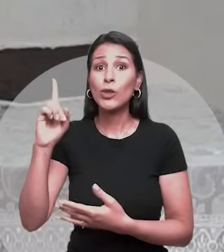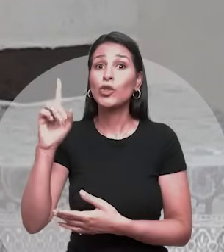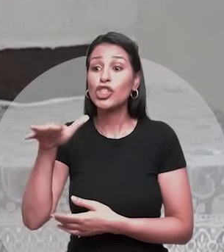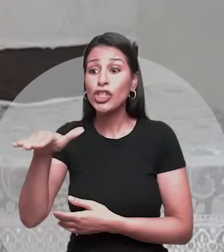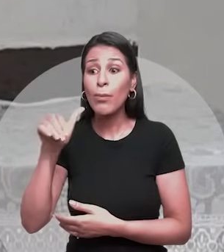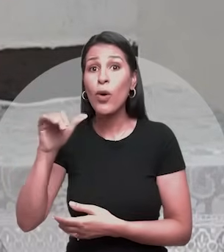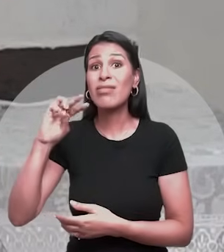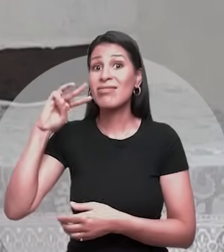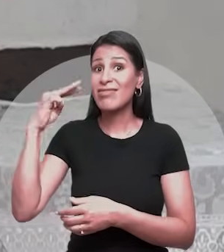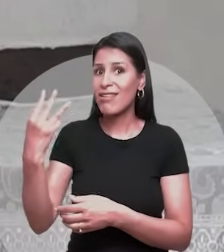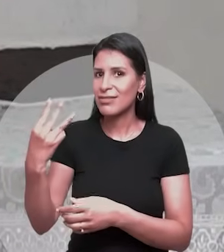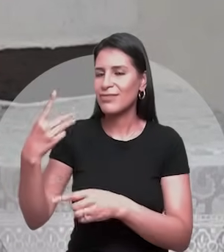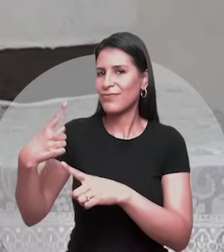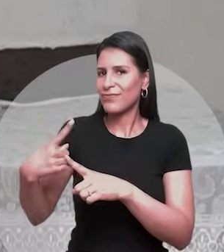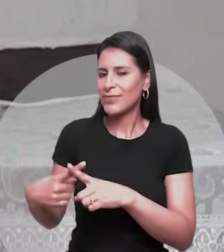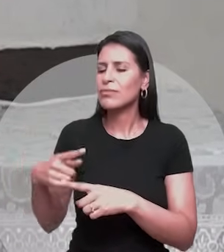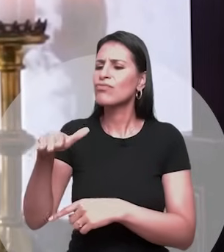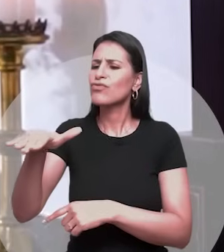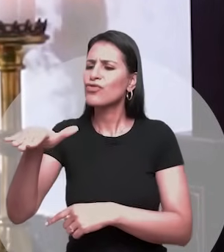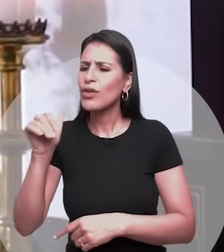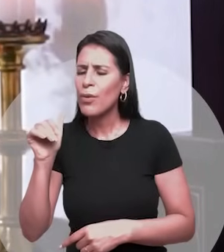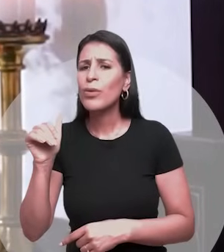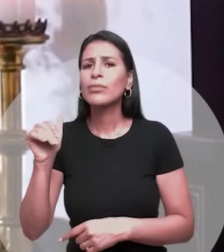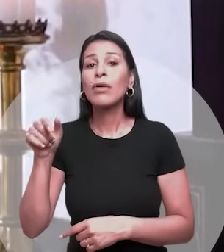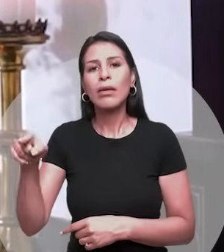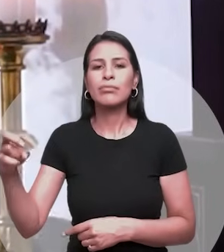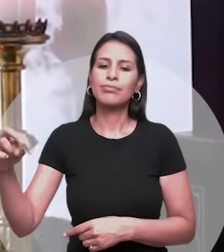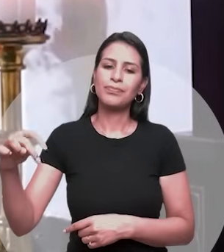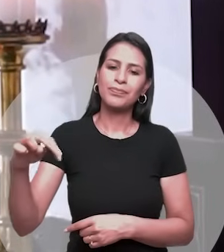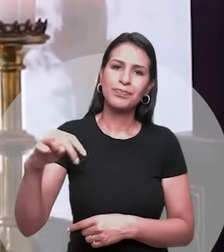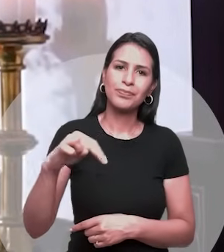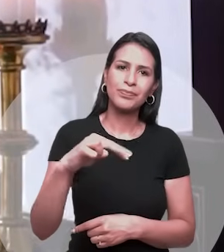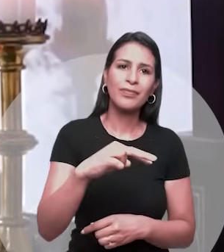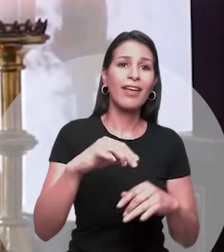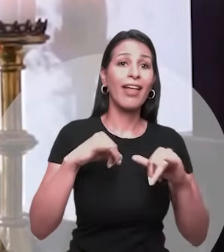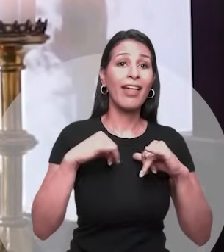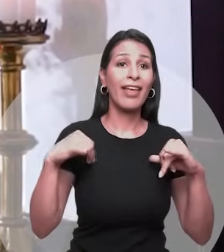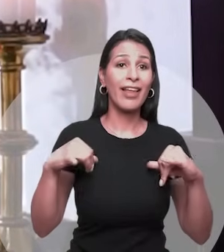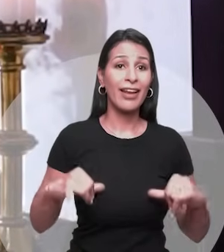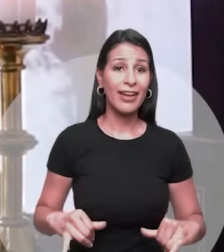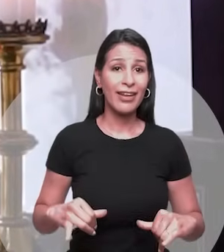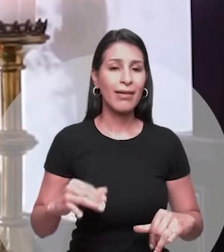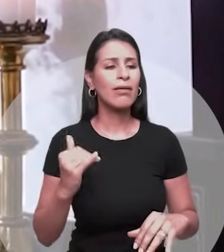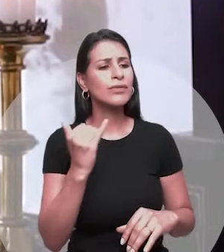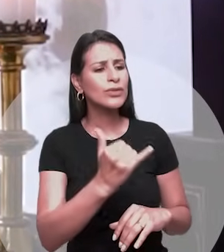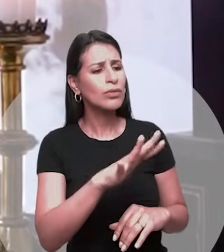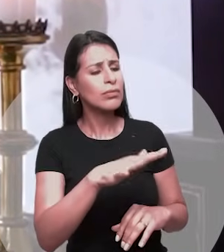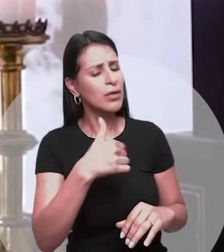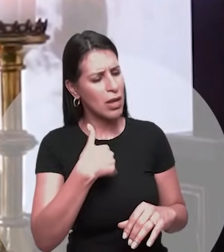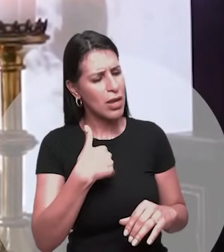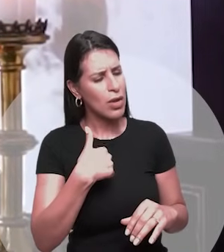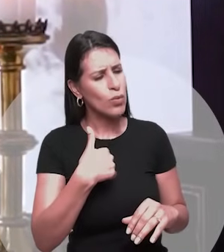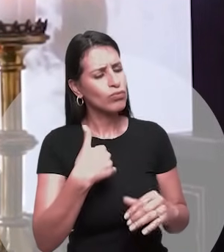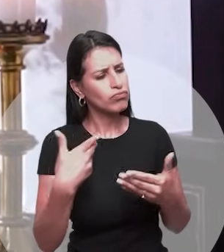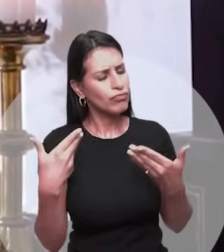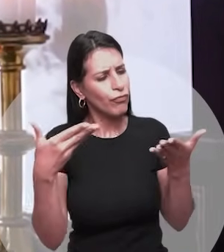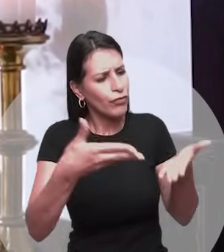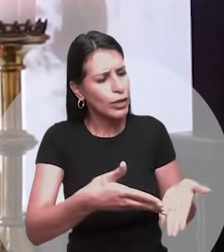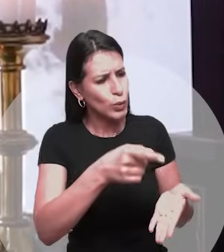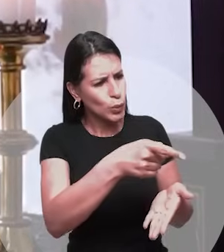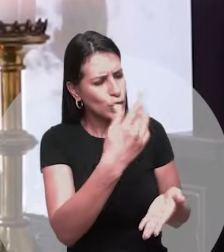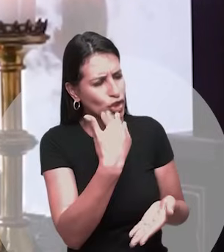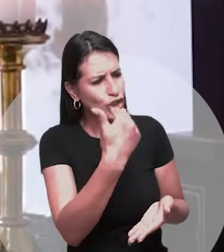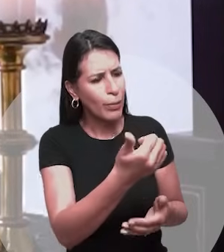pela terceira vez. Ele se levantou, foi até Eli e disse: Eis-me aqui, pois você me